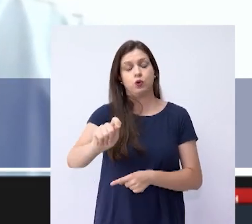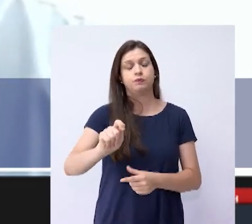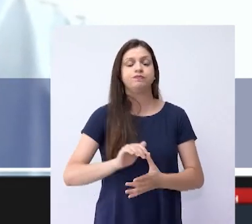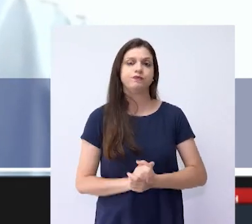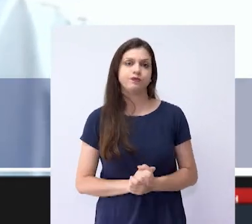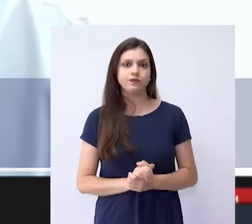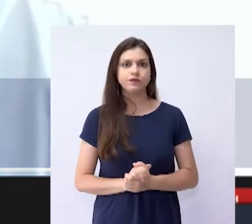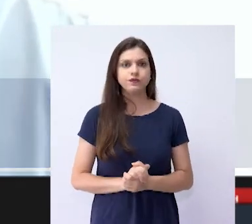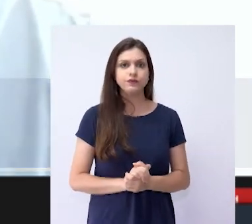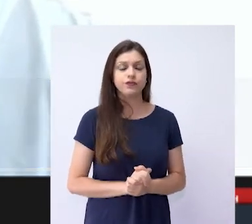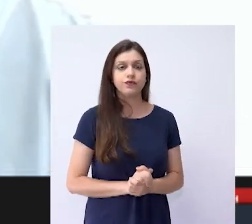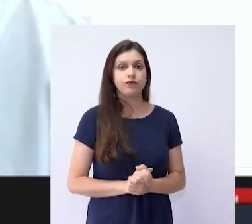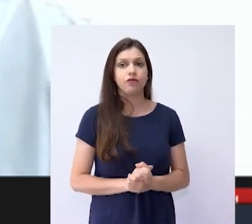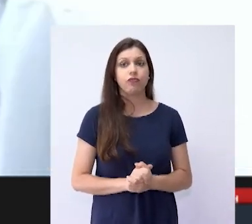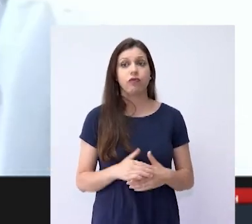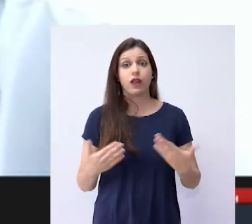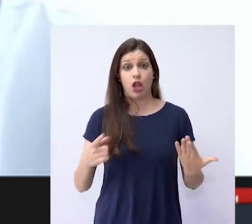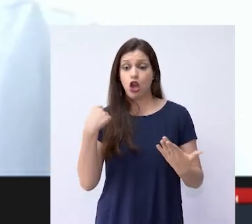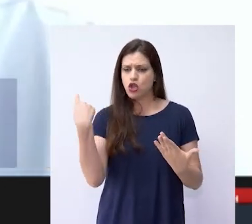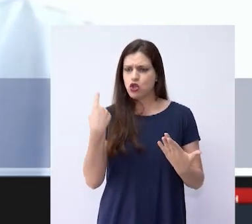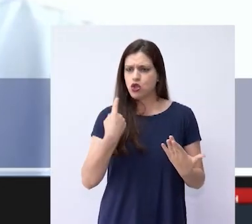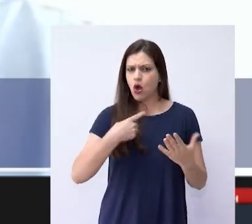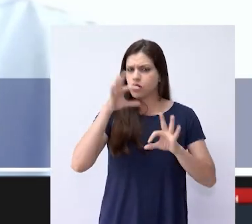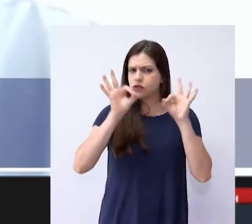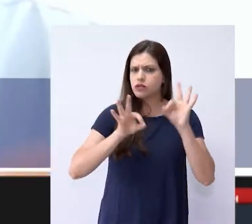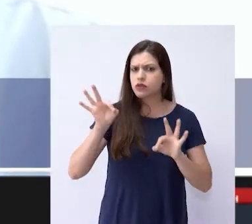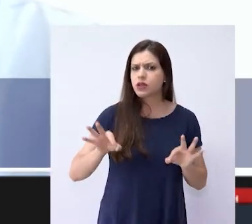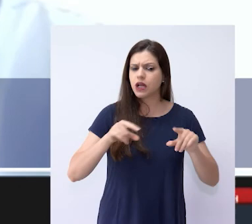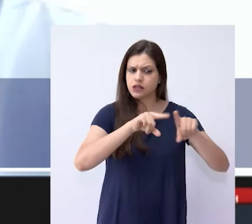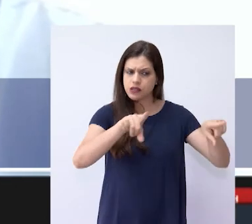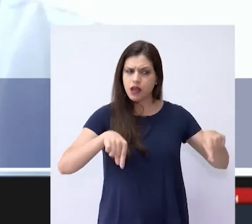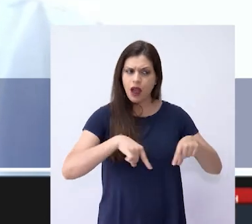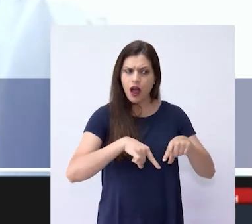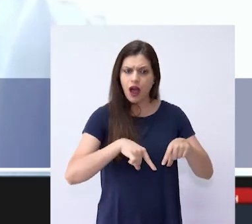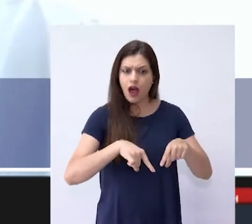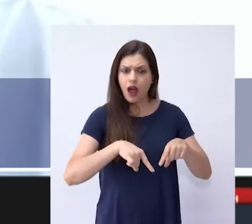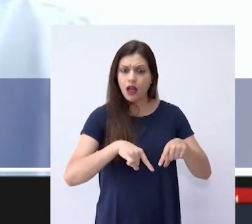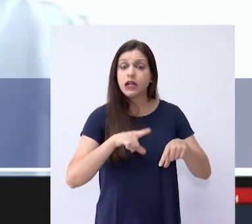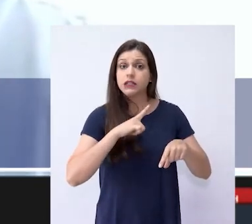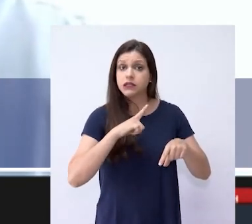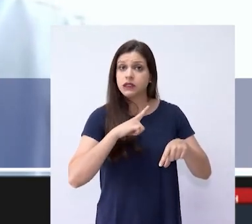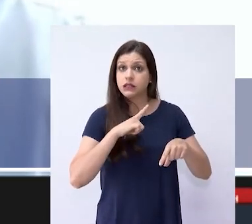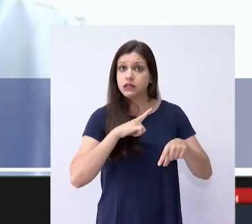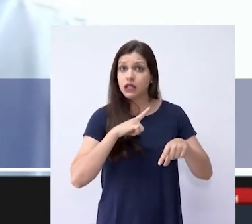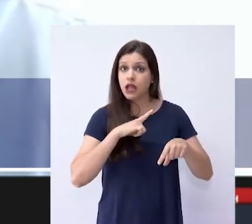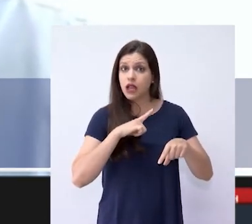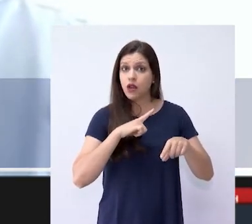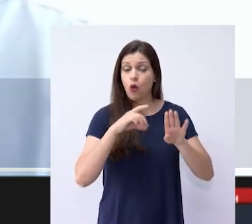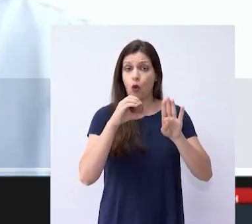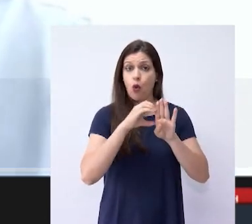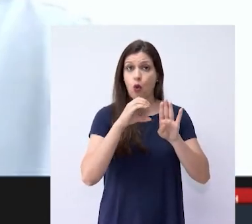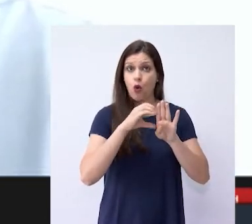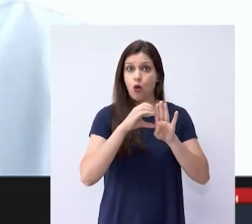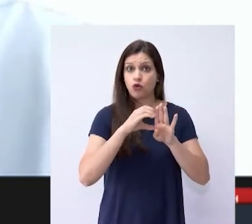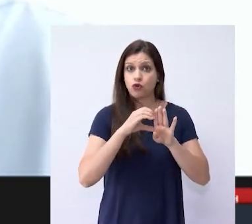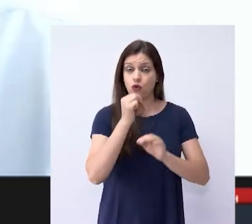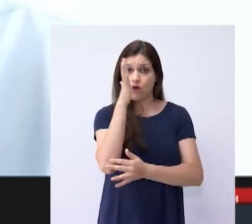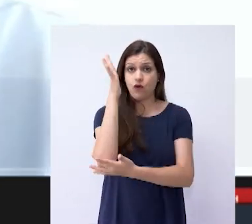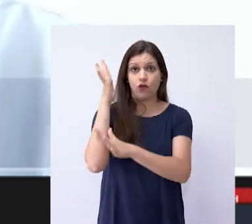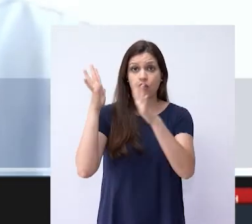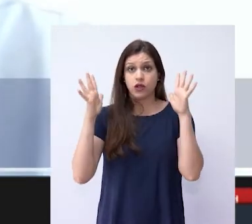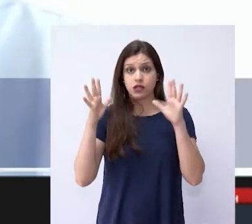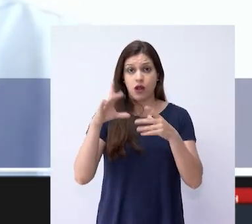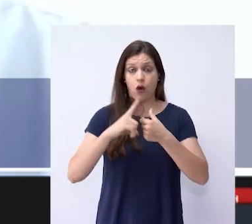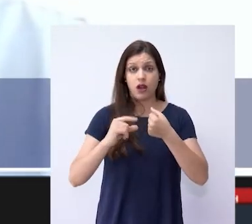zoneamento em trabalhos prévios da pasta. Quando nós fomos definir a área de uso restrito do Pantanal, de acordo com o artigo 10 do Código Florestal, o ZE foi o